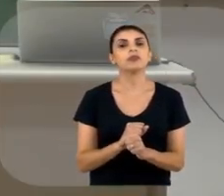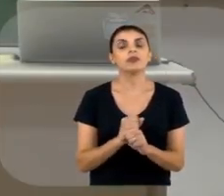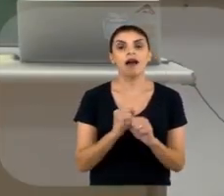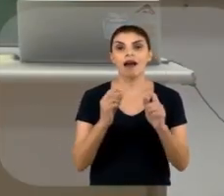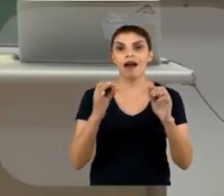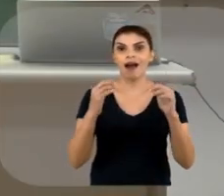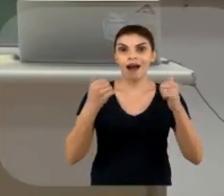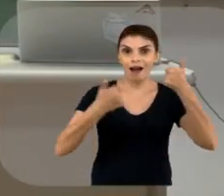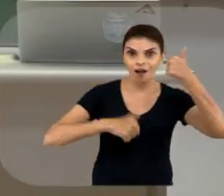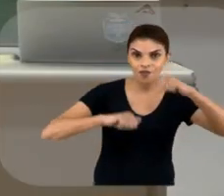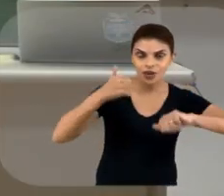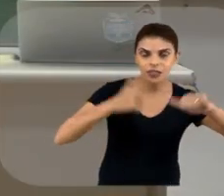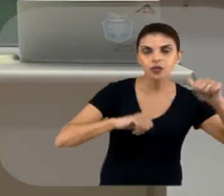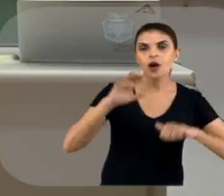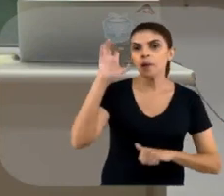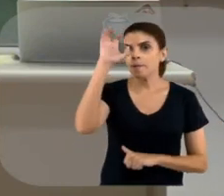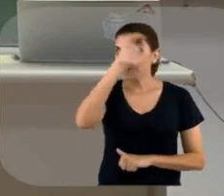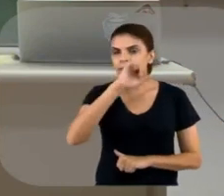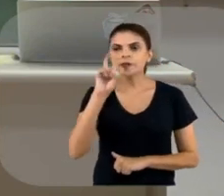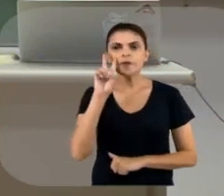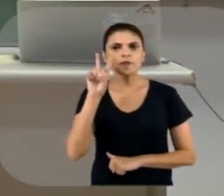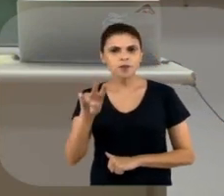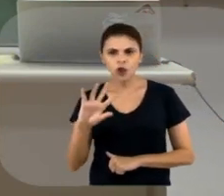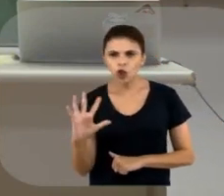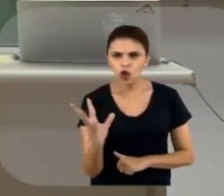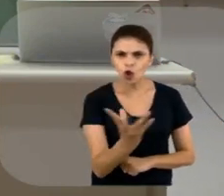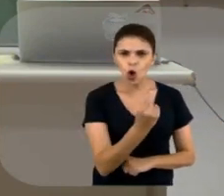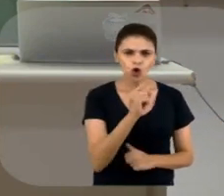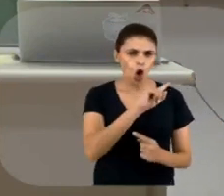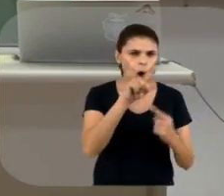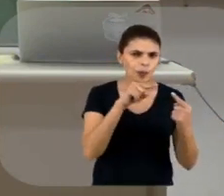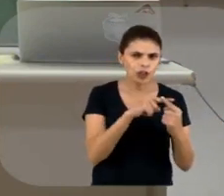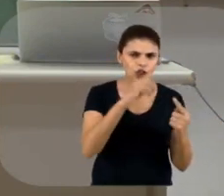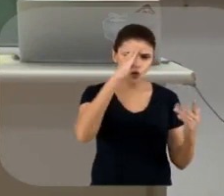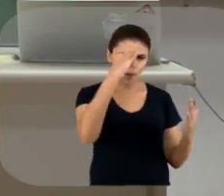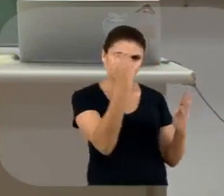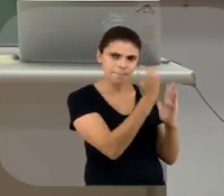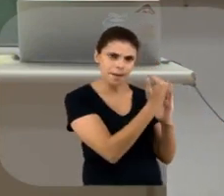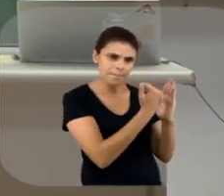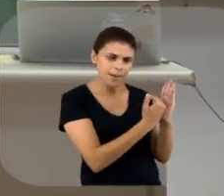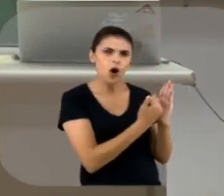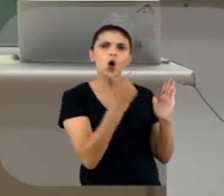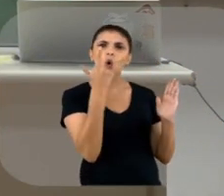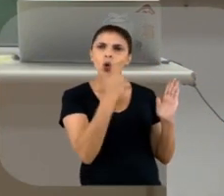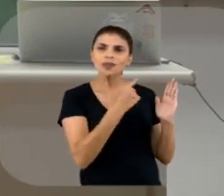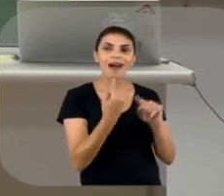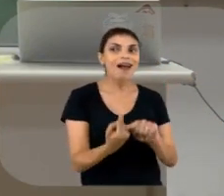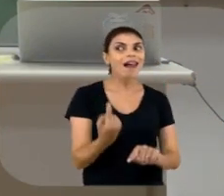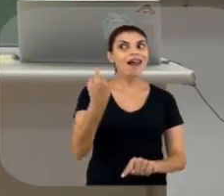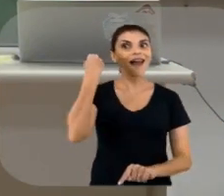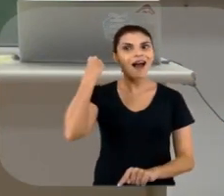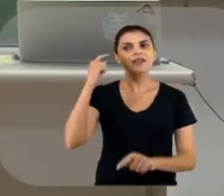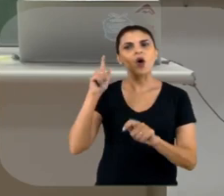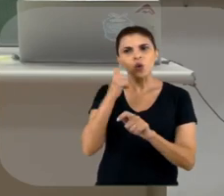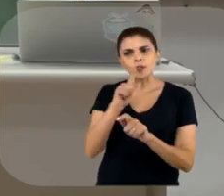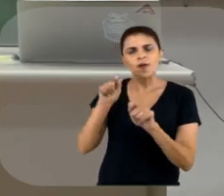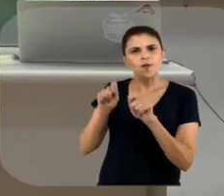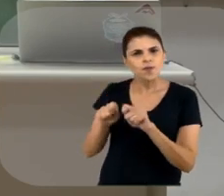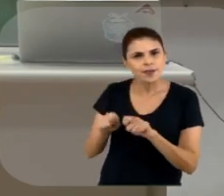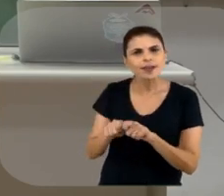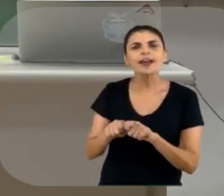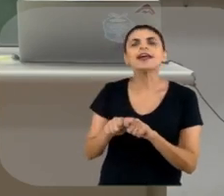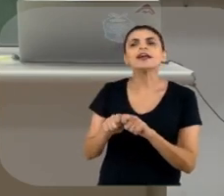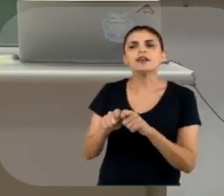vai para a avaliação da aprendizagem, que é quando a gente vai ver se todos aqueles objetivos que a gente propôs lá atrás, né,